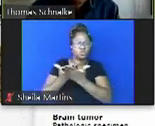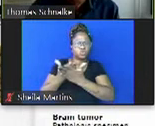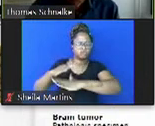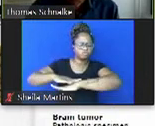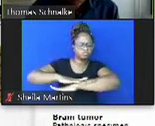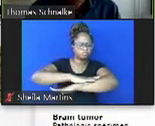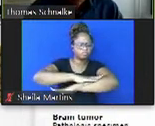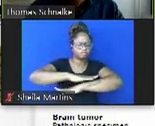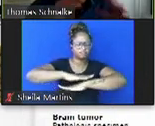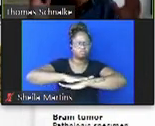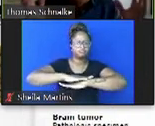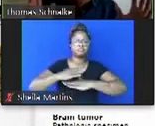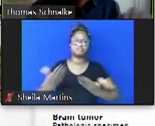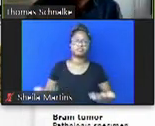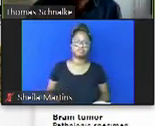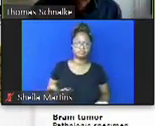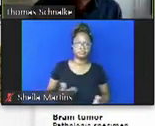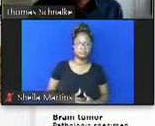do Charité.